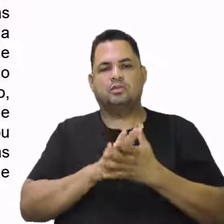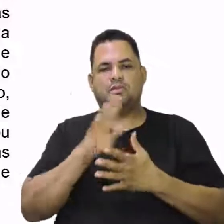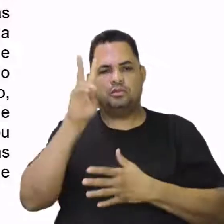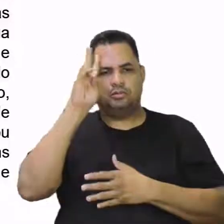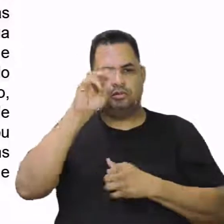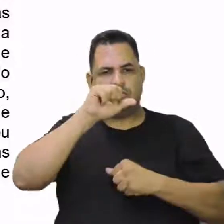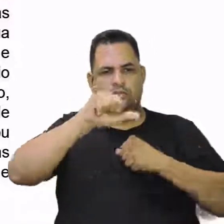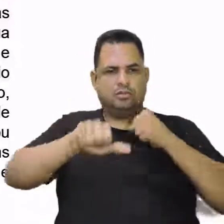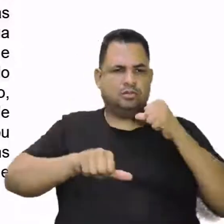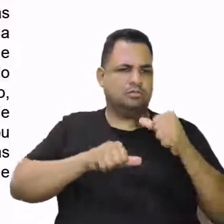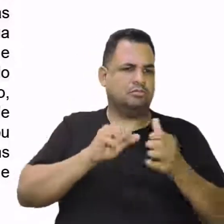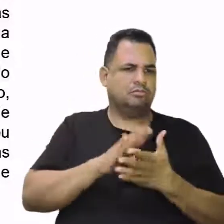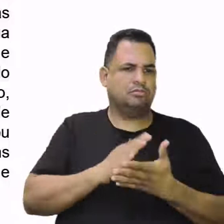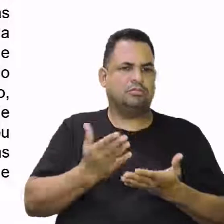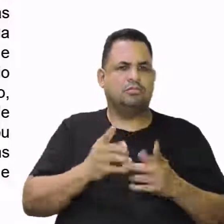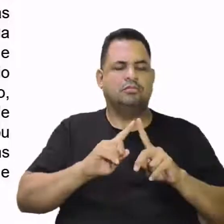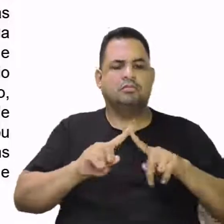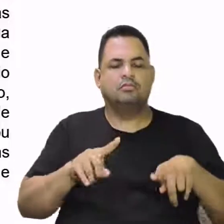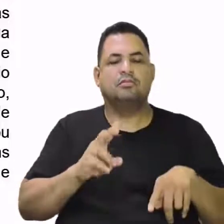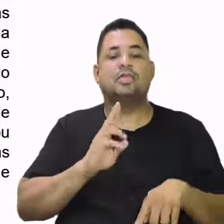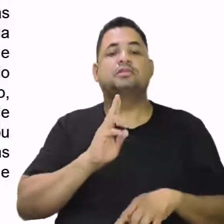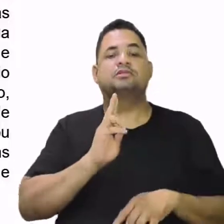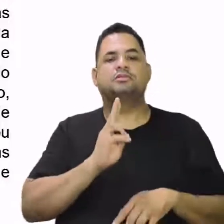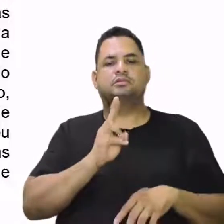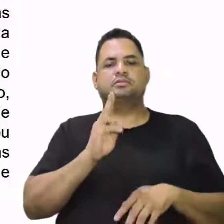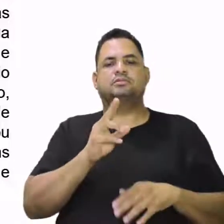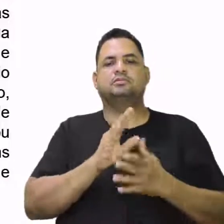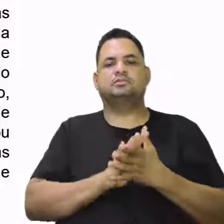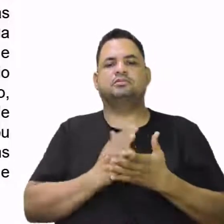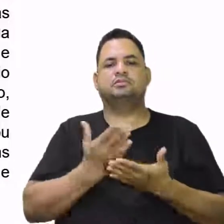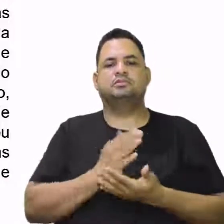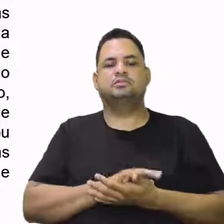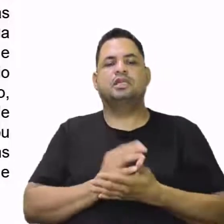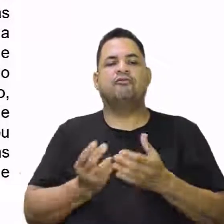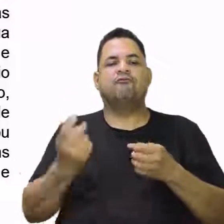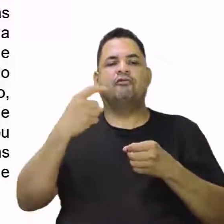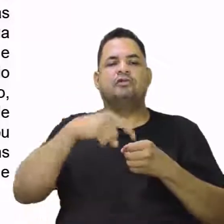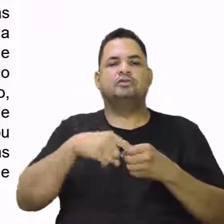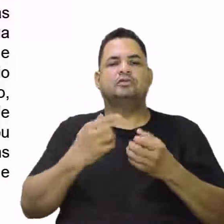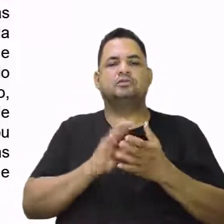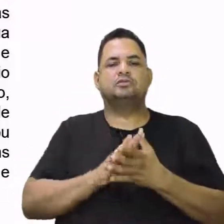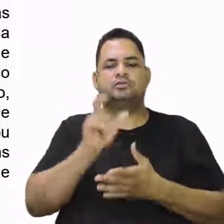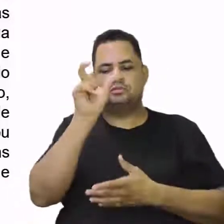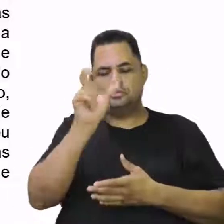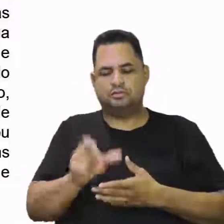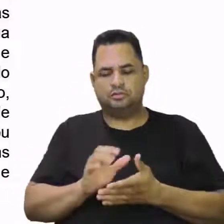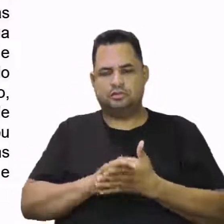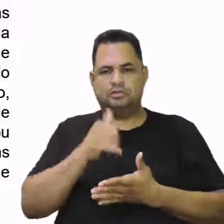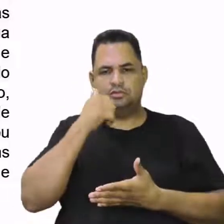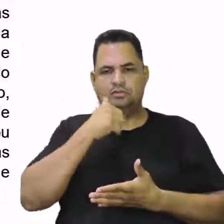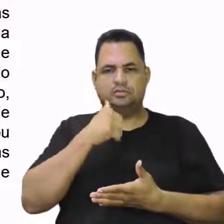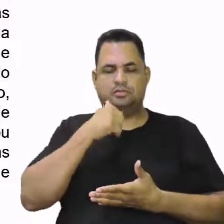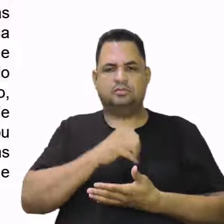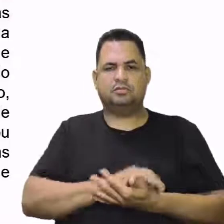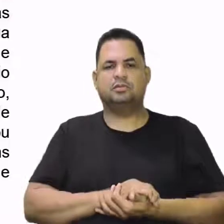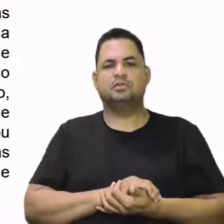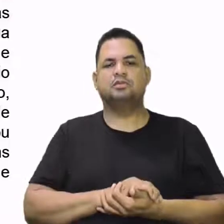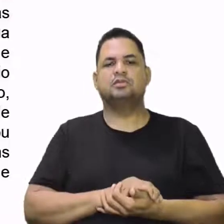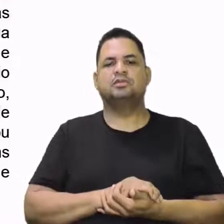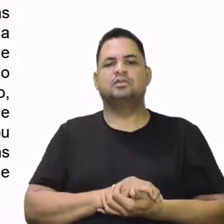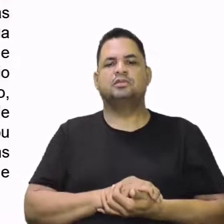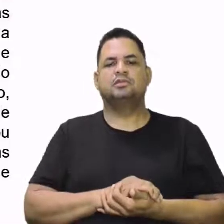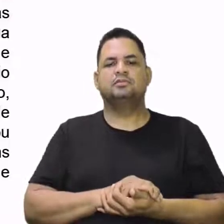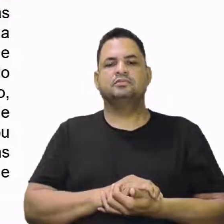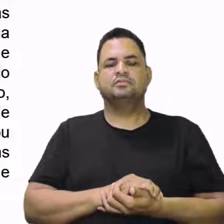coisa aqui e outra ali. Mas sempre também são as reencarnações das personagens femininas. E olha o que a gente acabou de falar